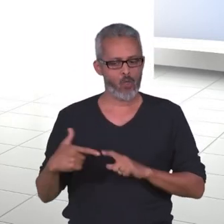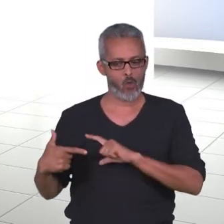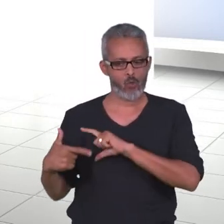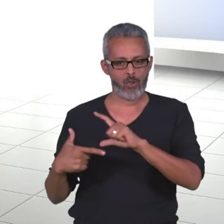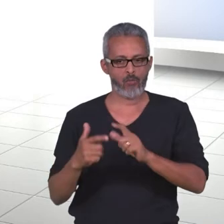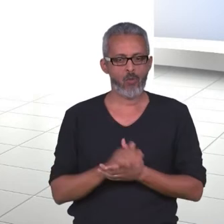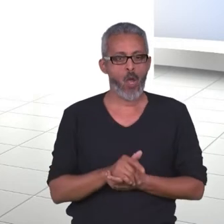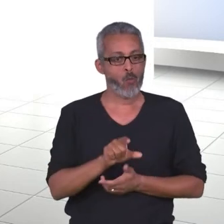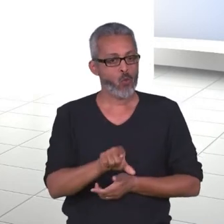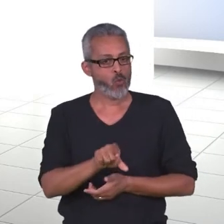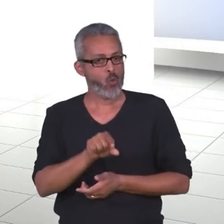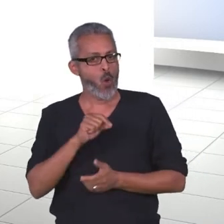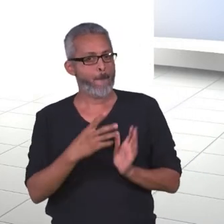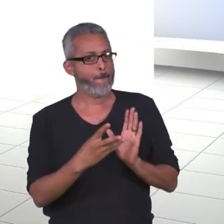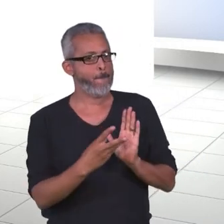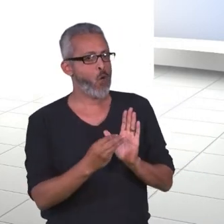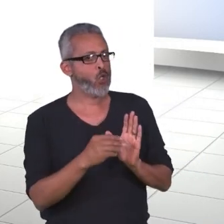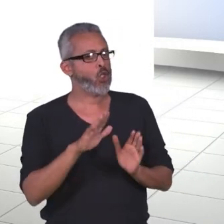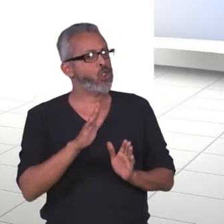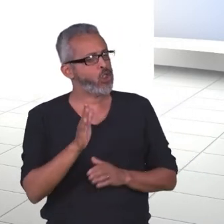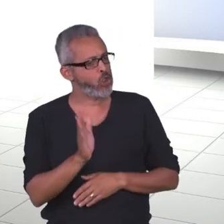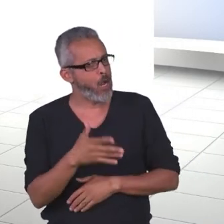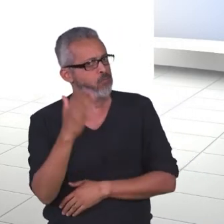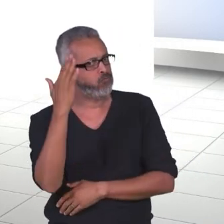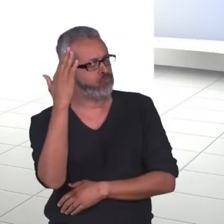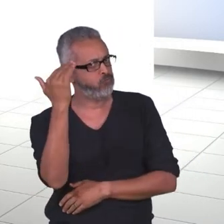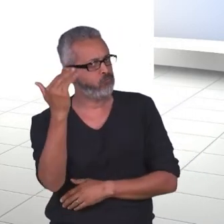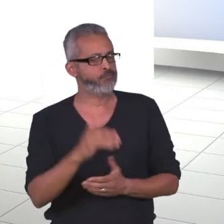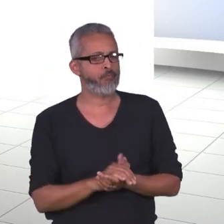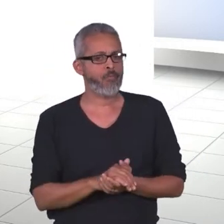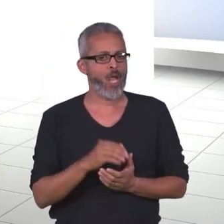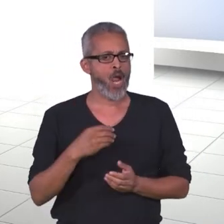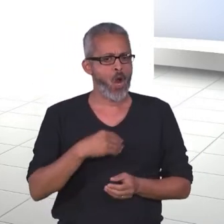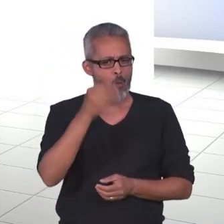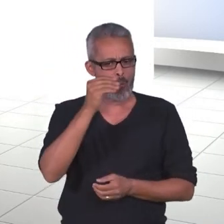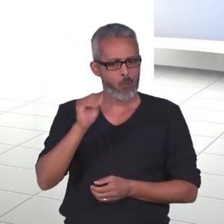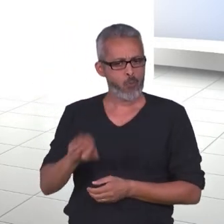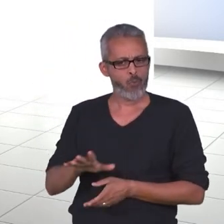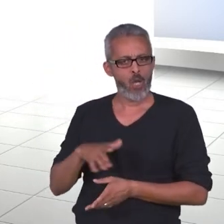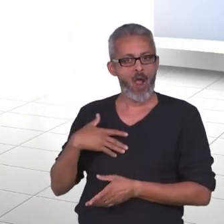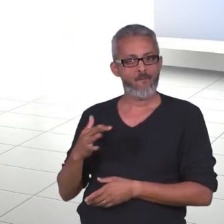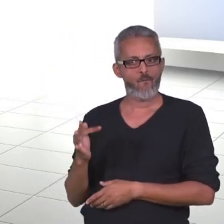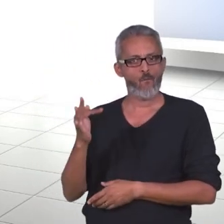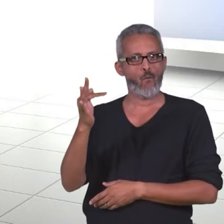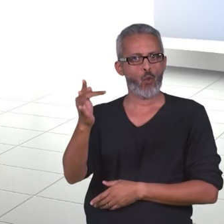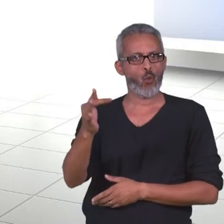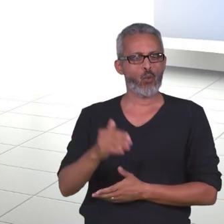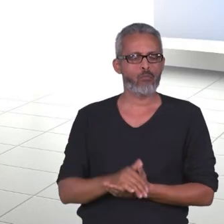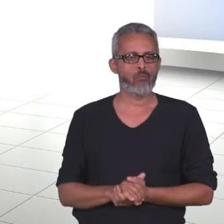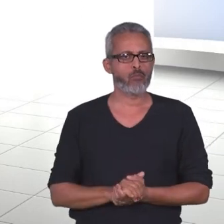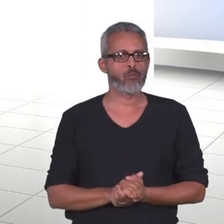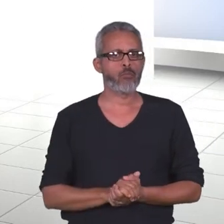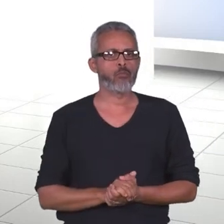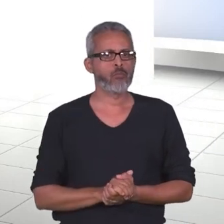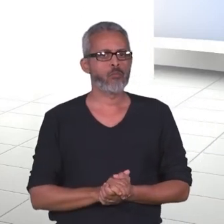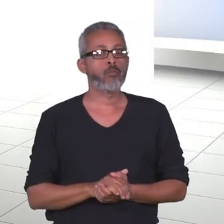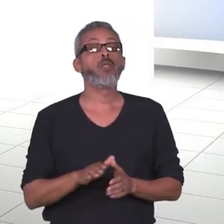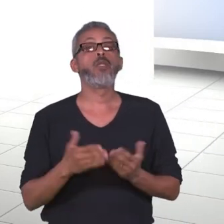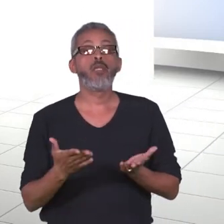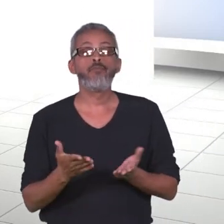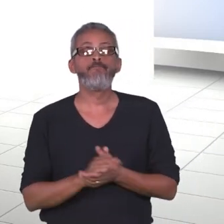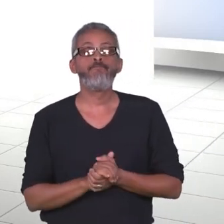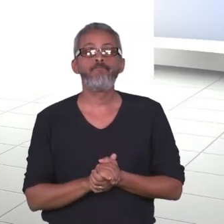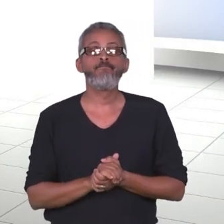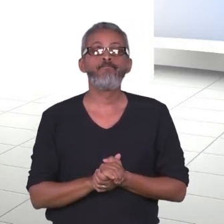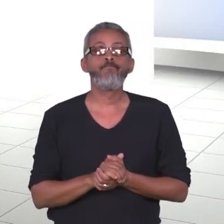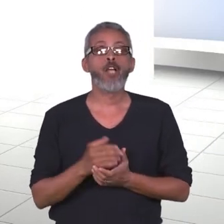outras opções? A letra C diz: preciosista ao permitir modelos